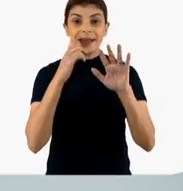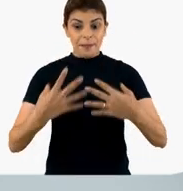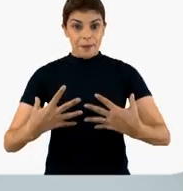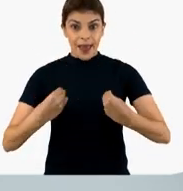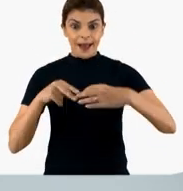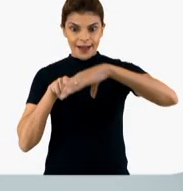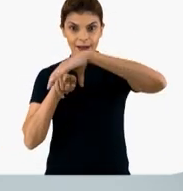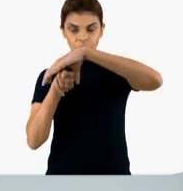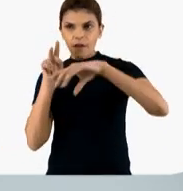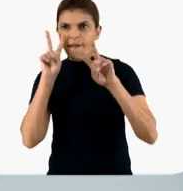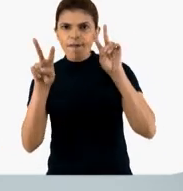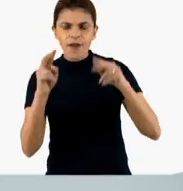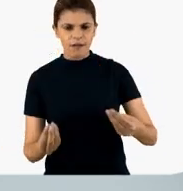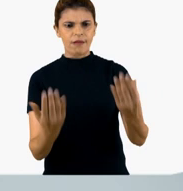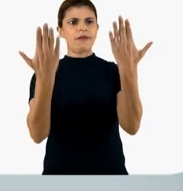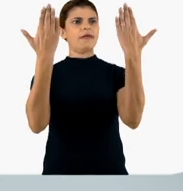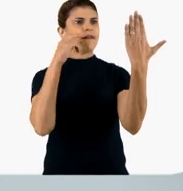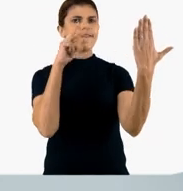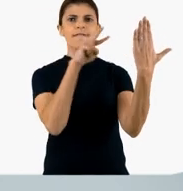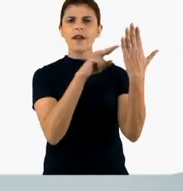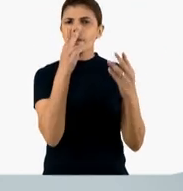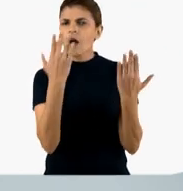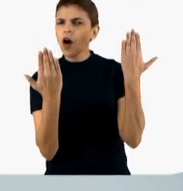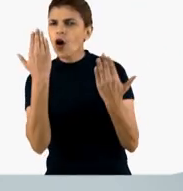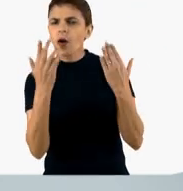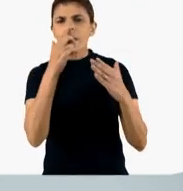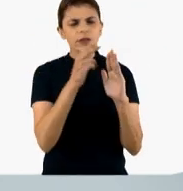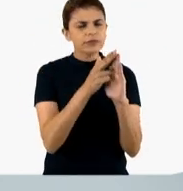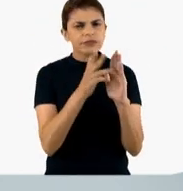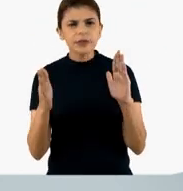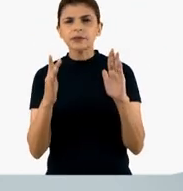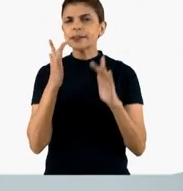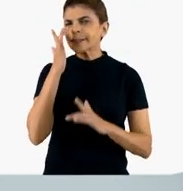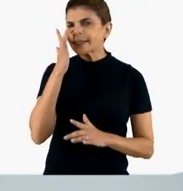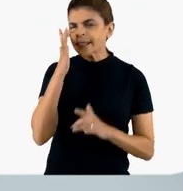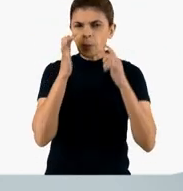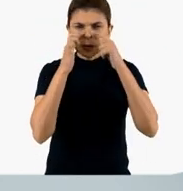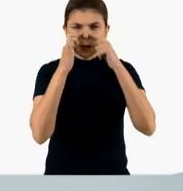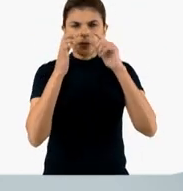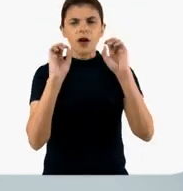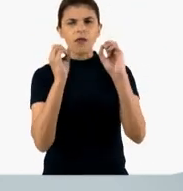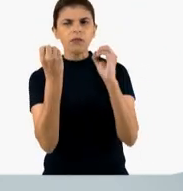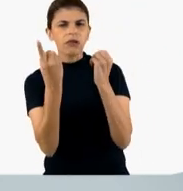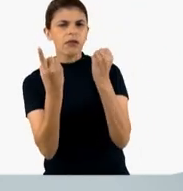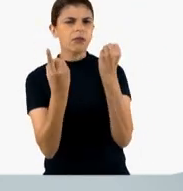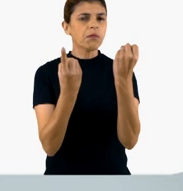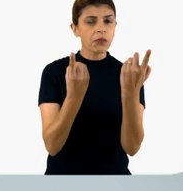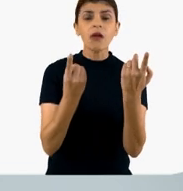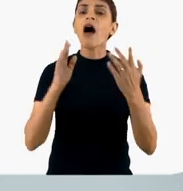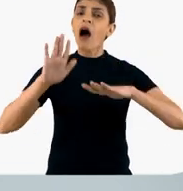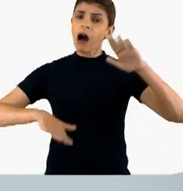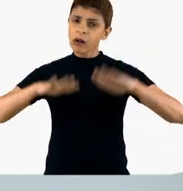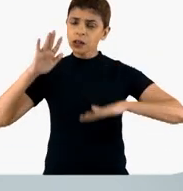com condensação, alguns pacientes vêm, ou junto também com espessamento septal, a gente também tem visto algumas coisas assim,